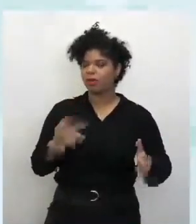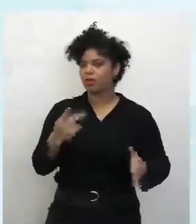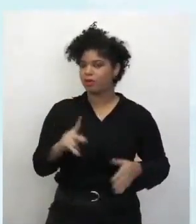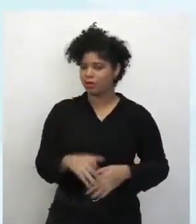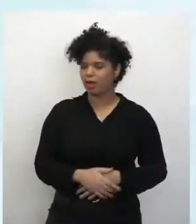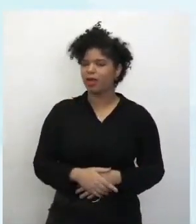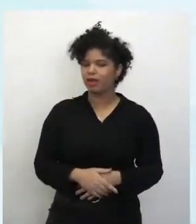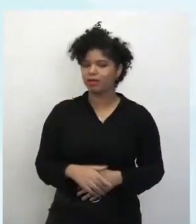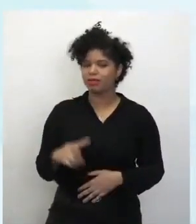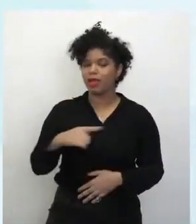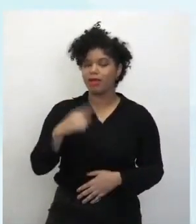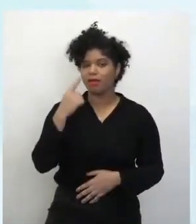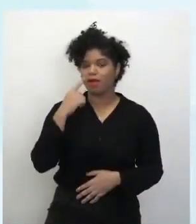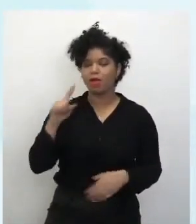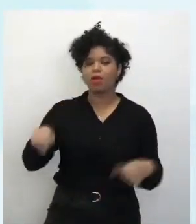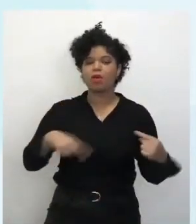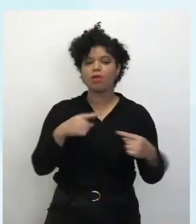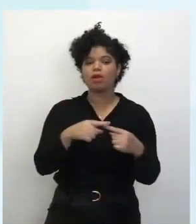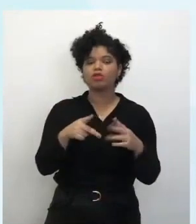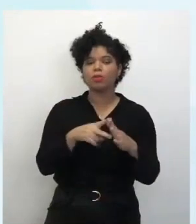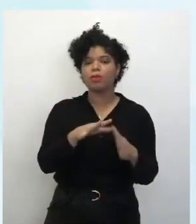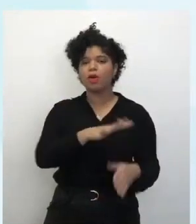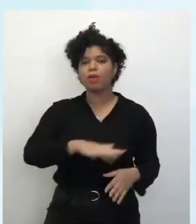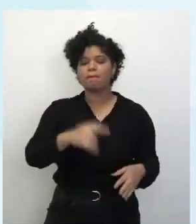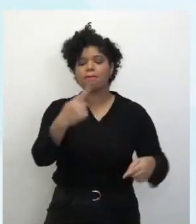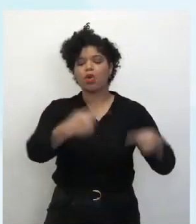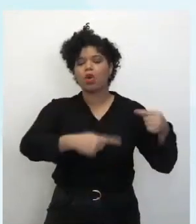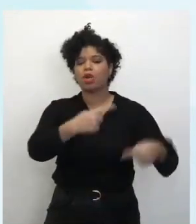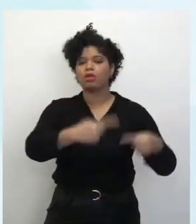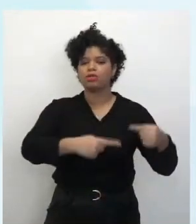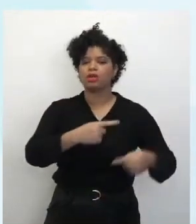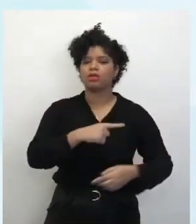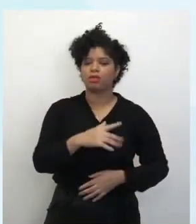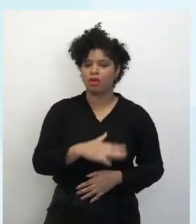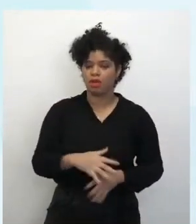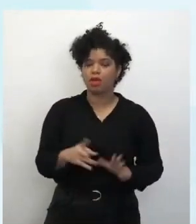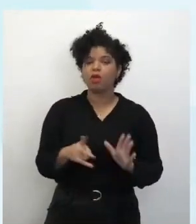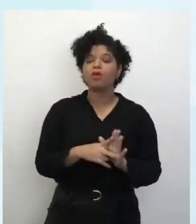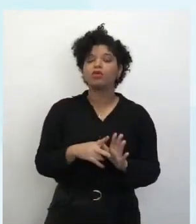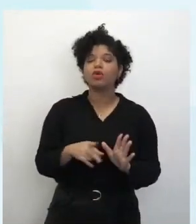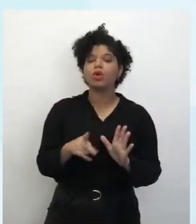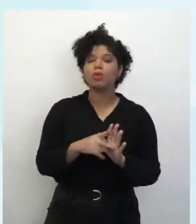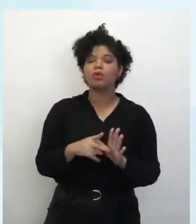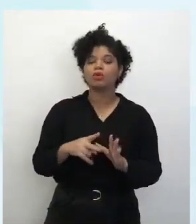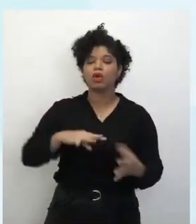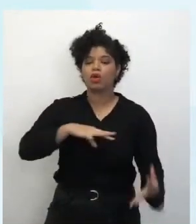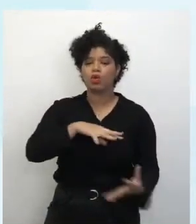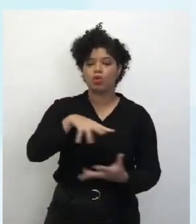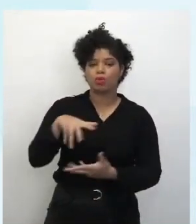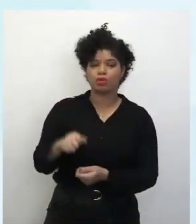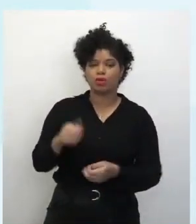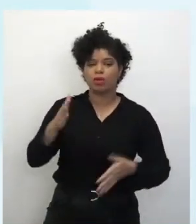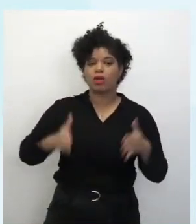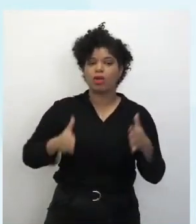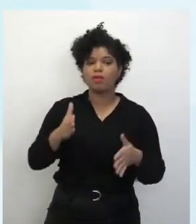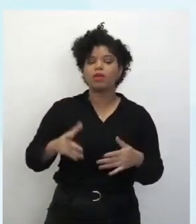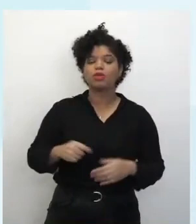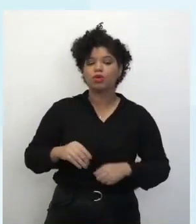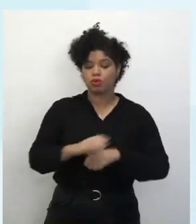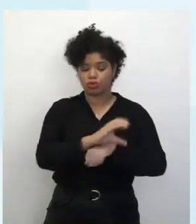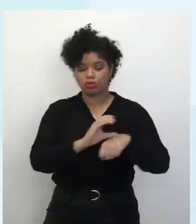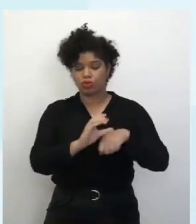objetivos da aula apresentar a polarização política sobre o contexto mundial durante o